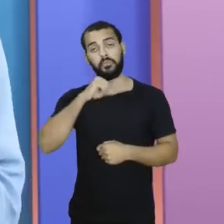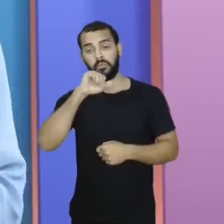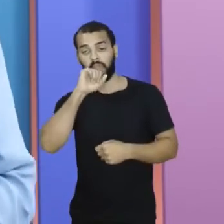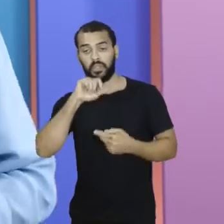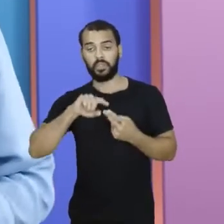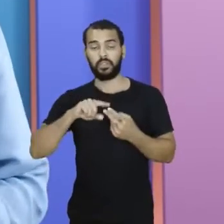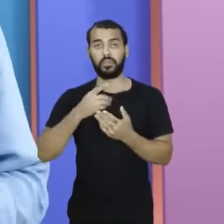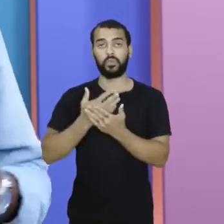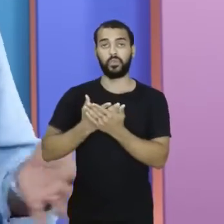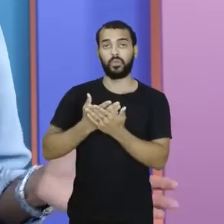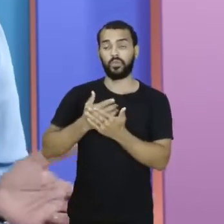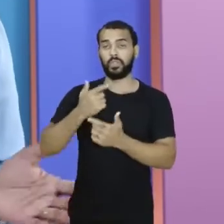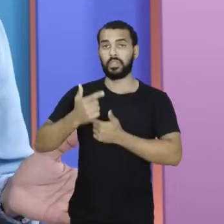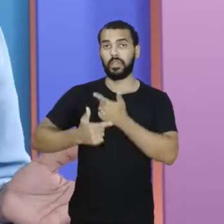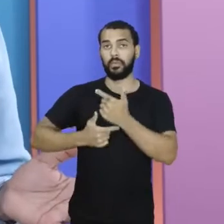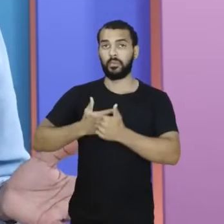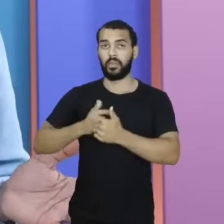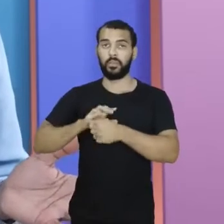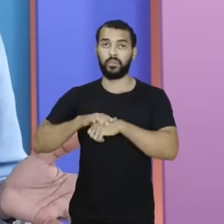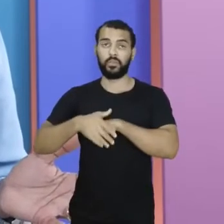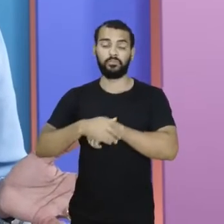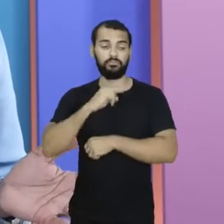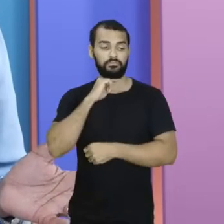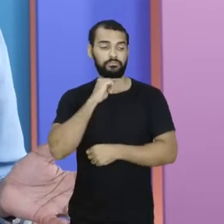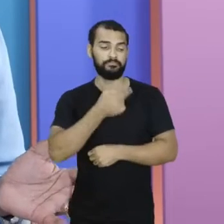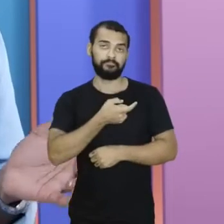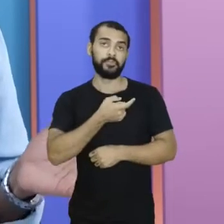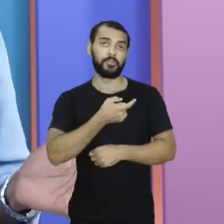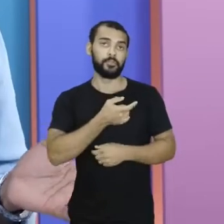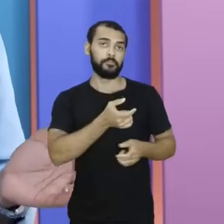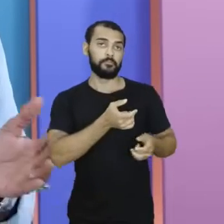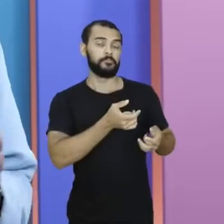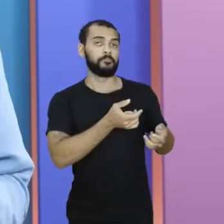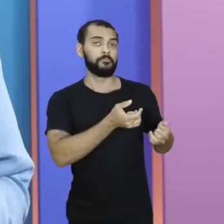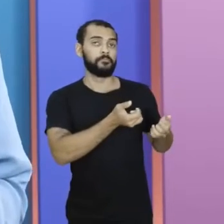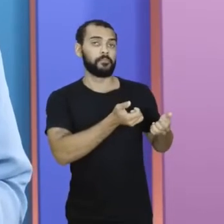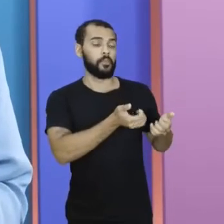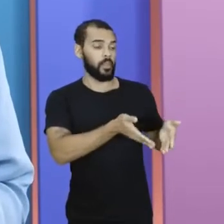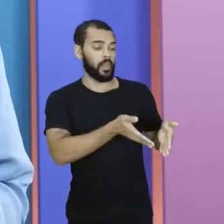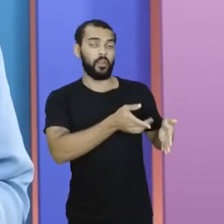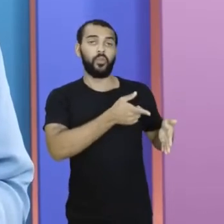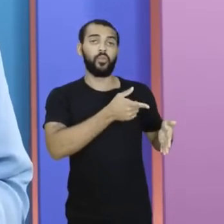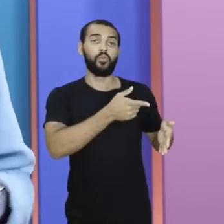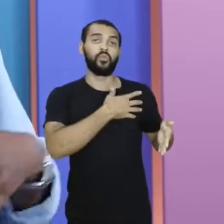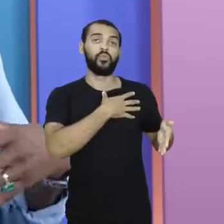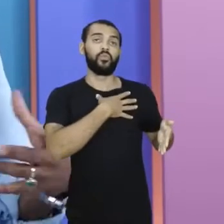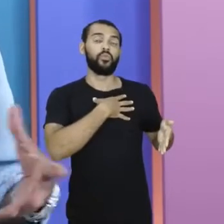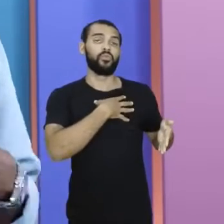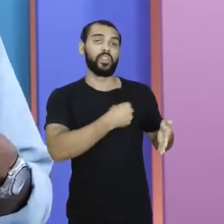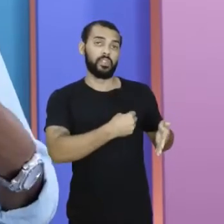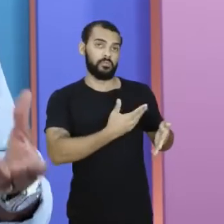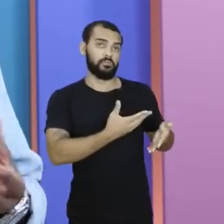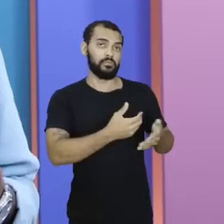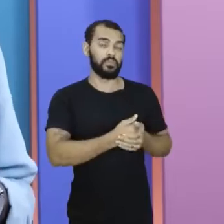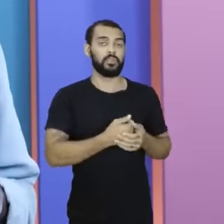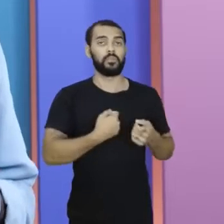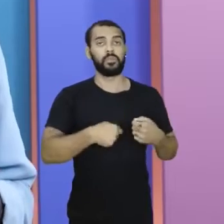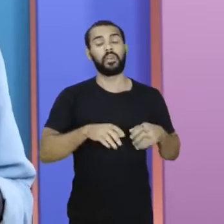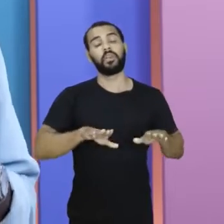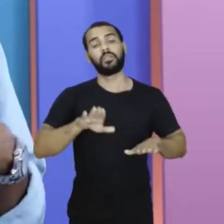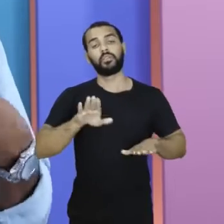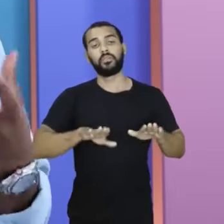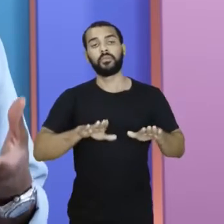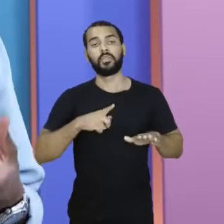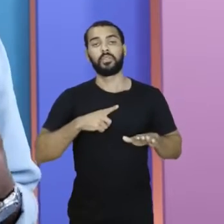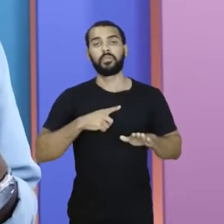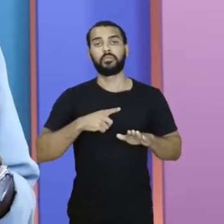mulheres que trabalham à noite e que não tem como deixar, né, seus filhos. Então, essas mulheres muitas vezes são excluídas do